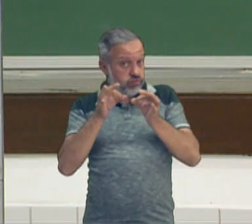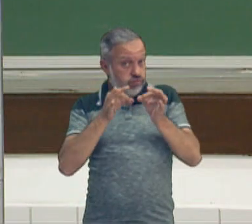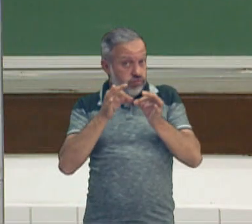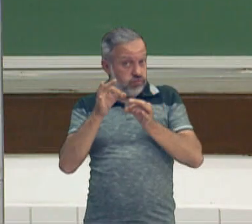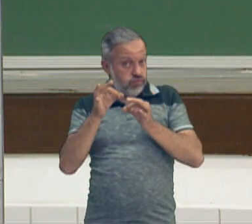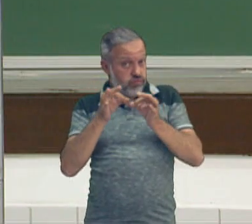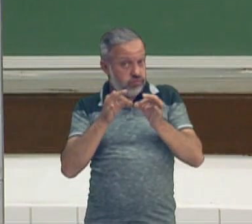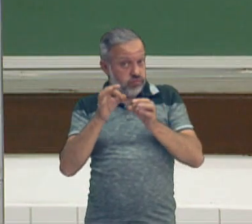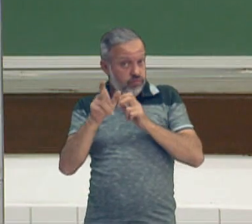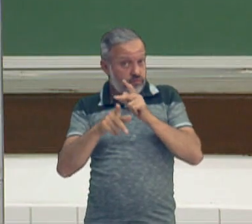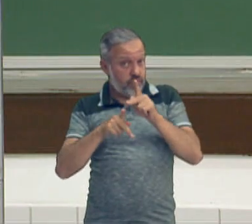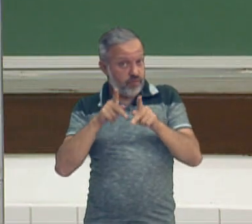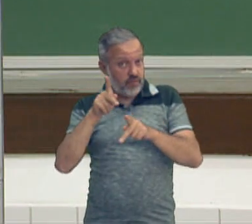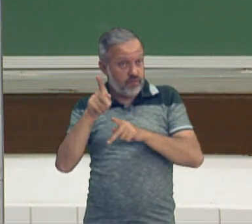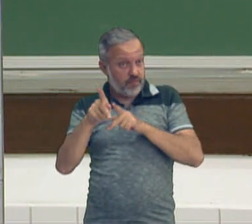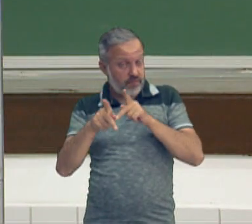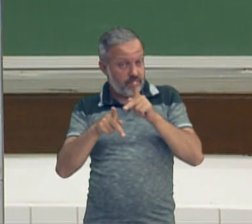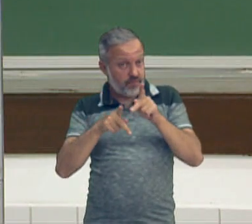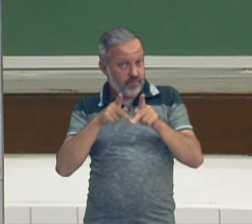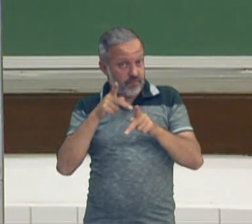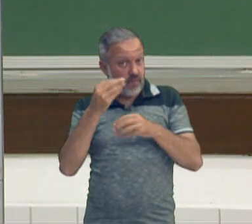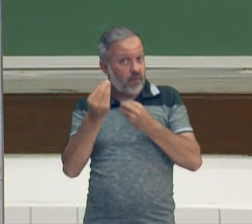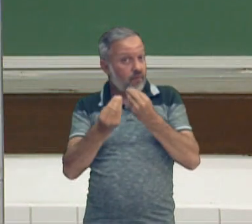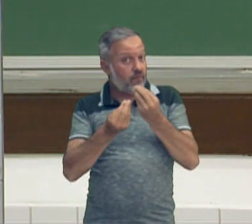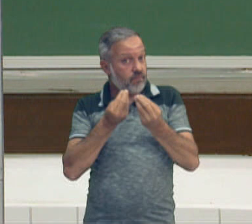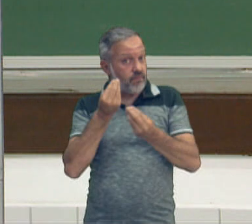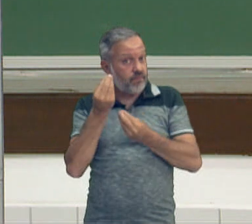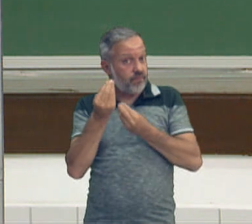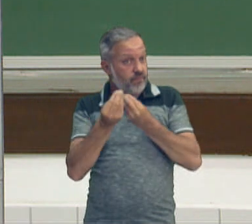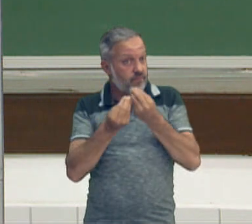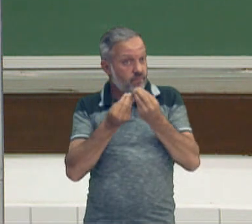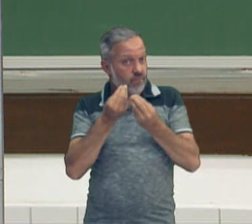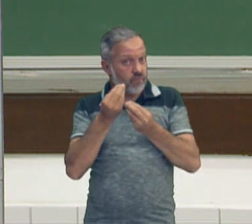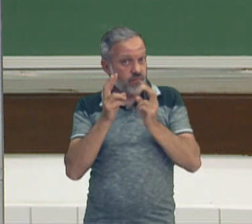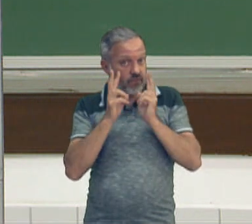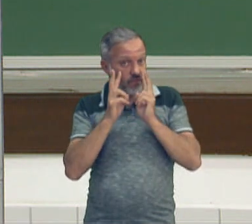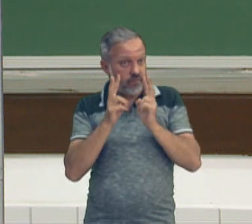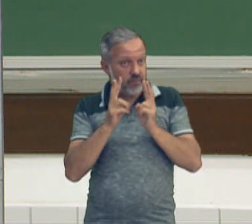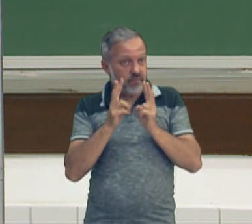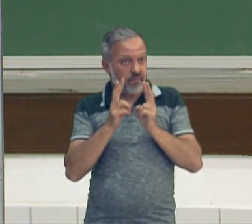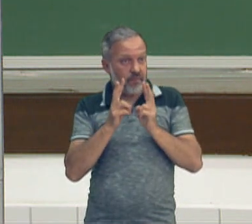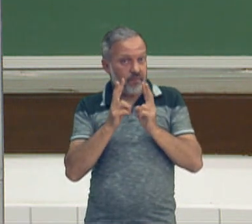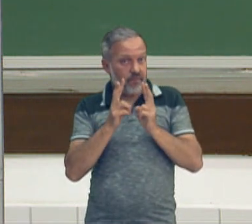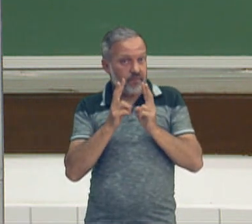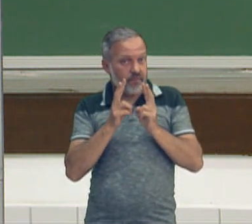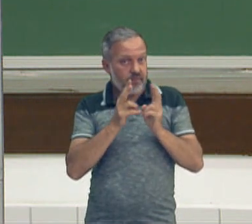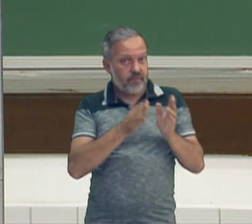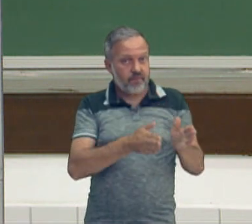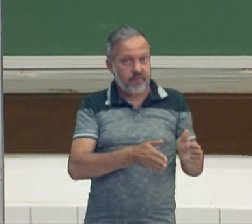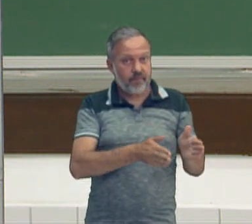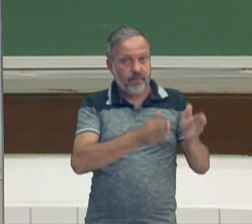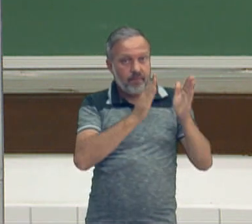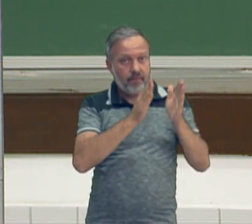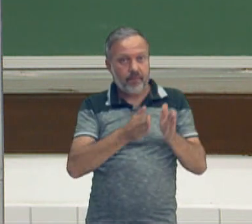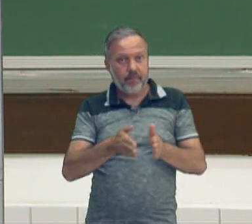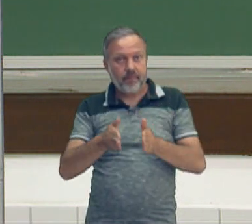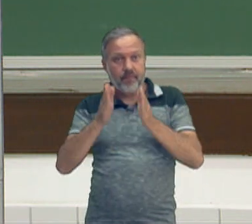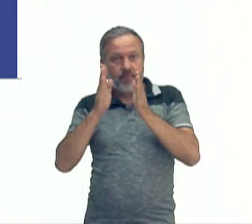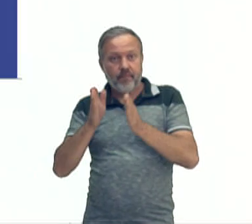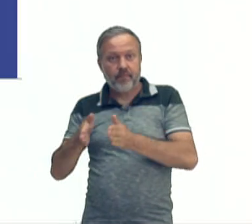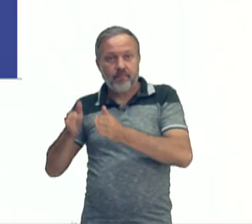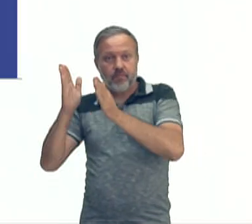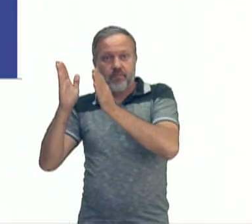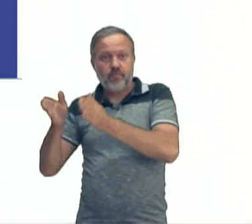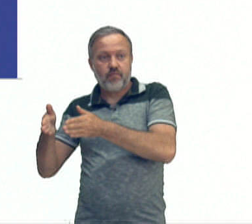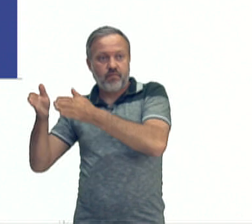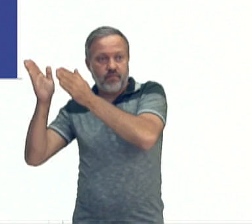ocorrer de vários modos e de vários sentidos. Eu coloquei aqui, por exemplo, um censo demográfico comparativo do